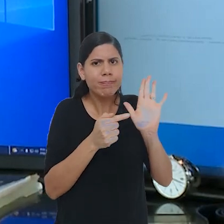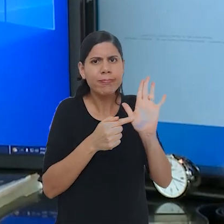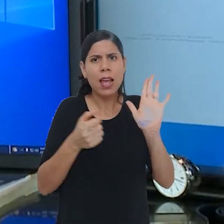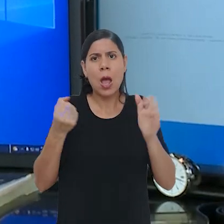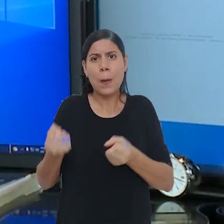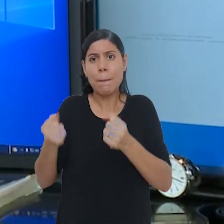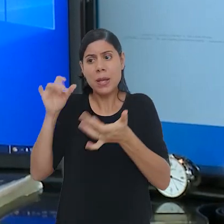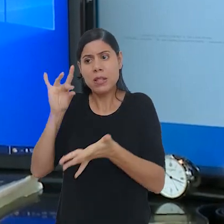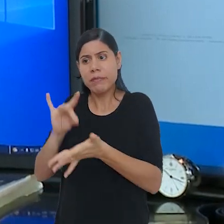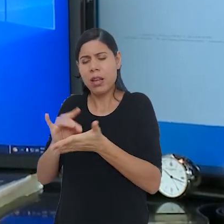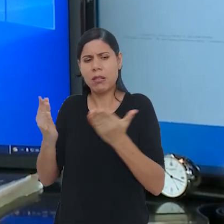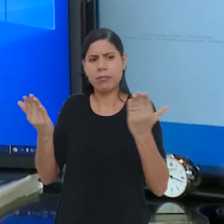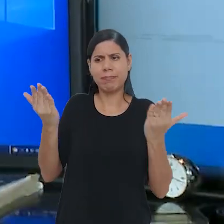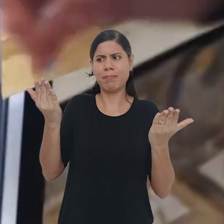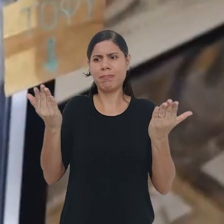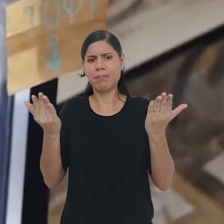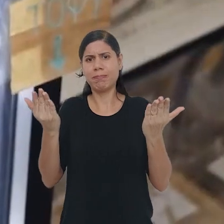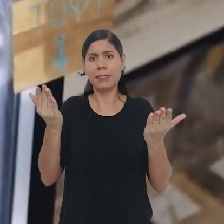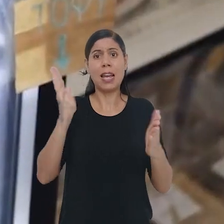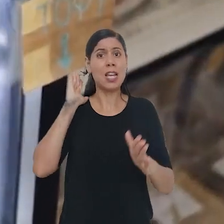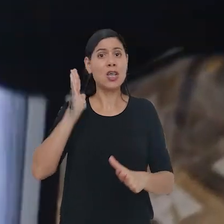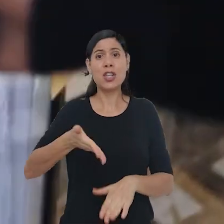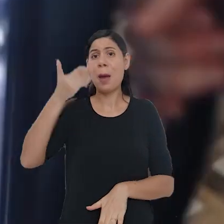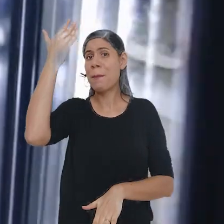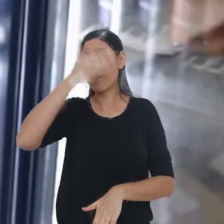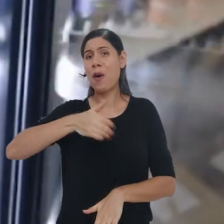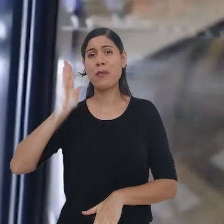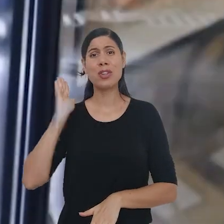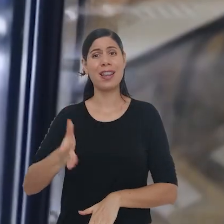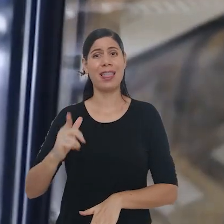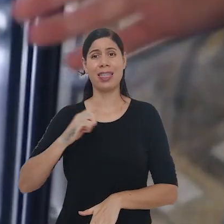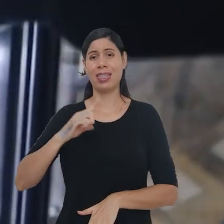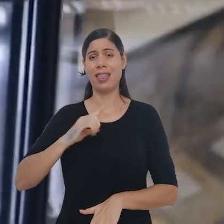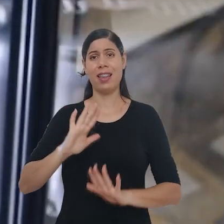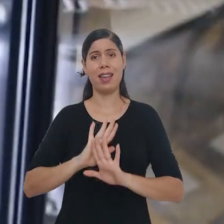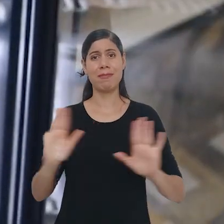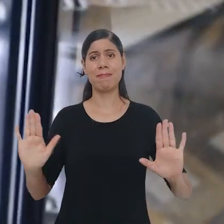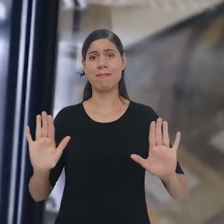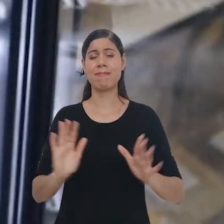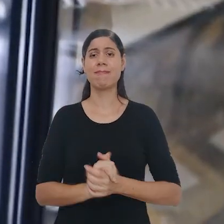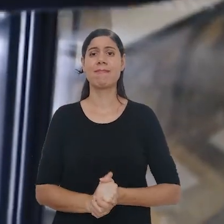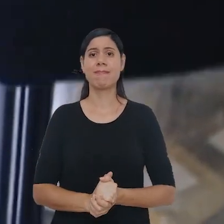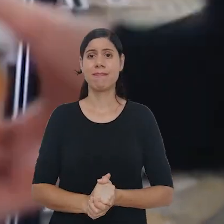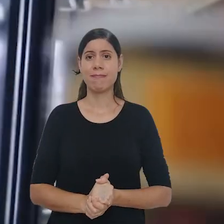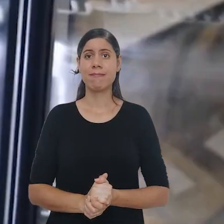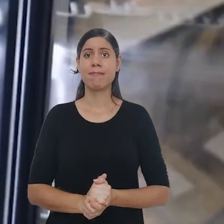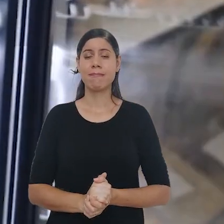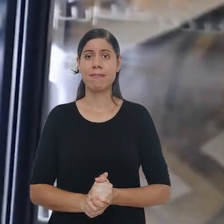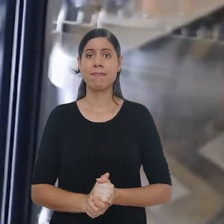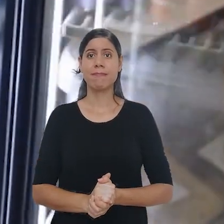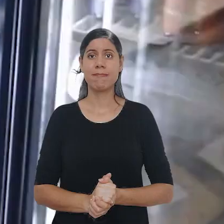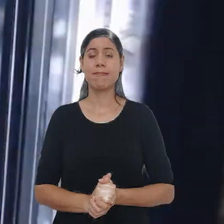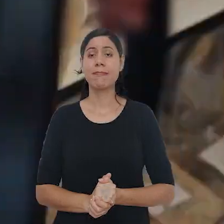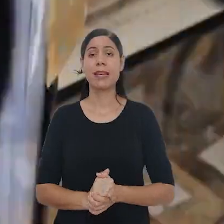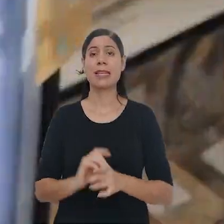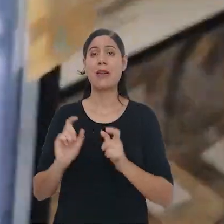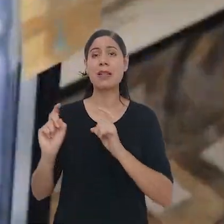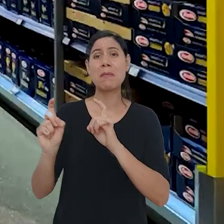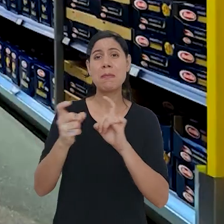peso informado na embalagem, já existe ali a materialidade para a responsabilidade civil do